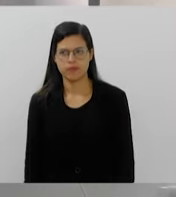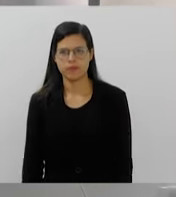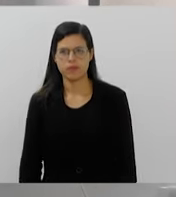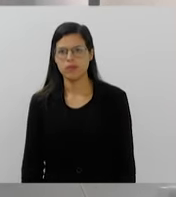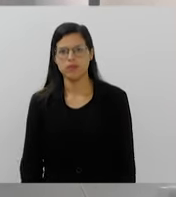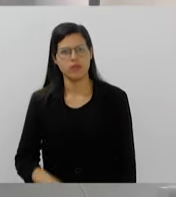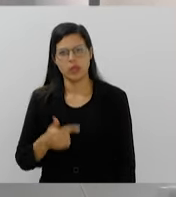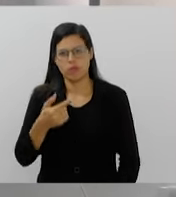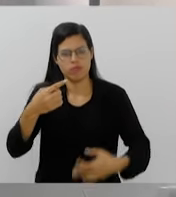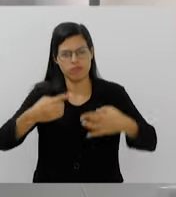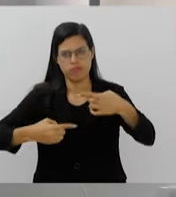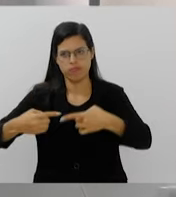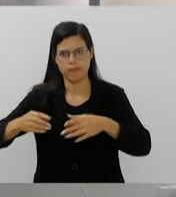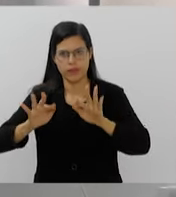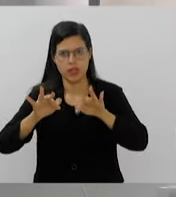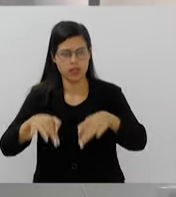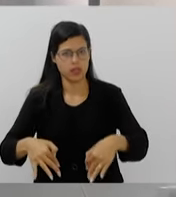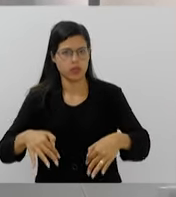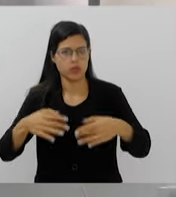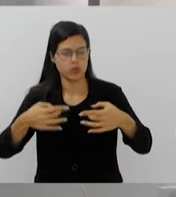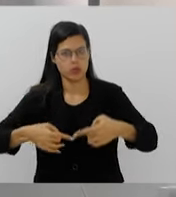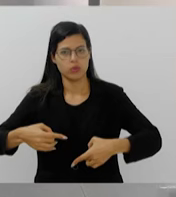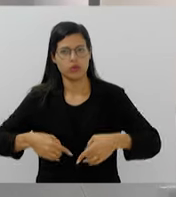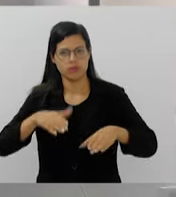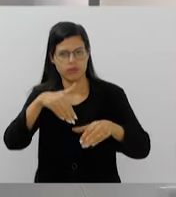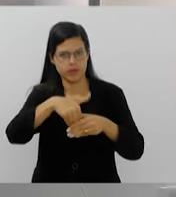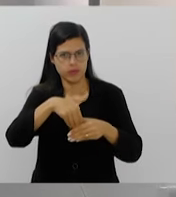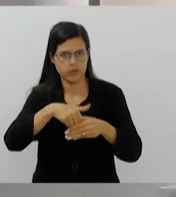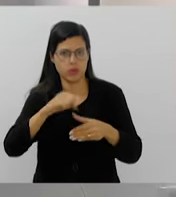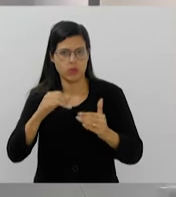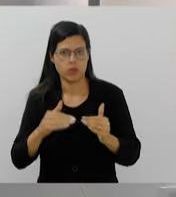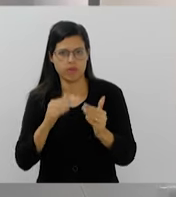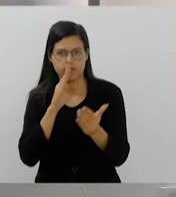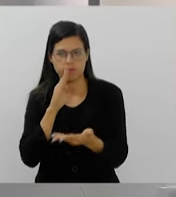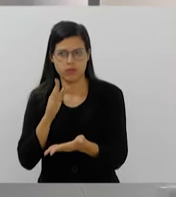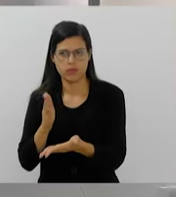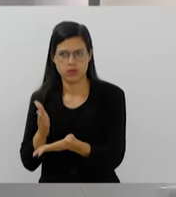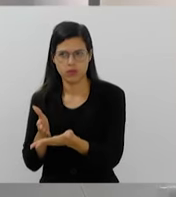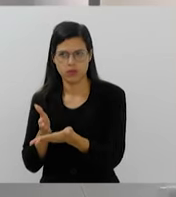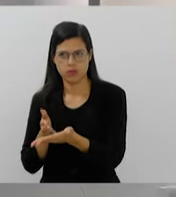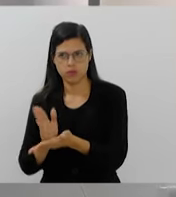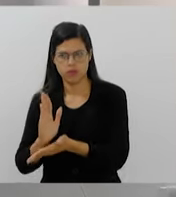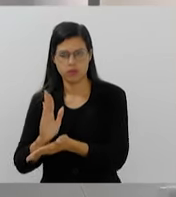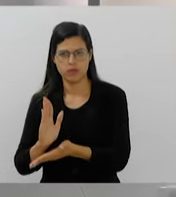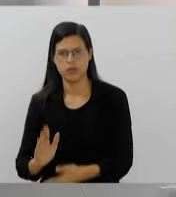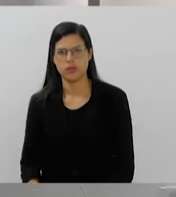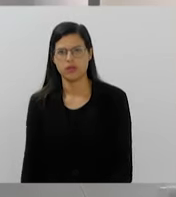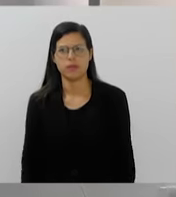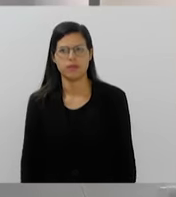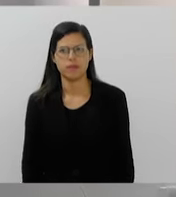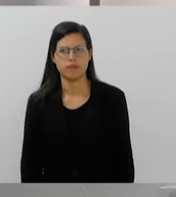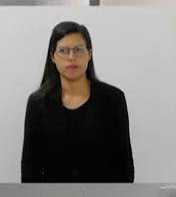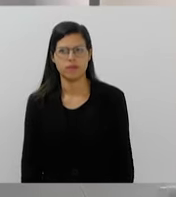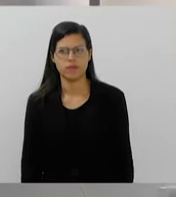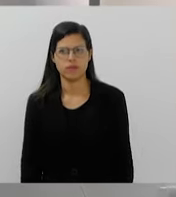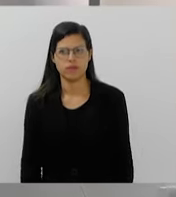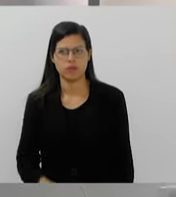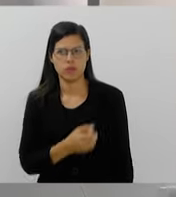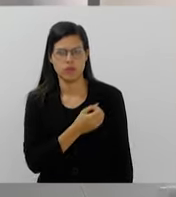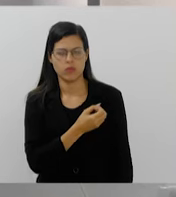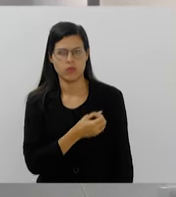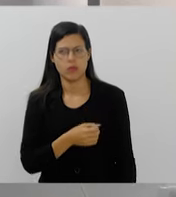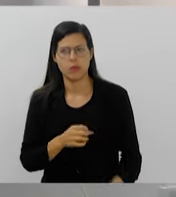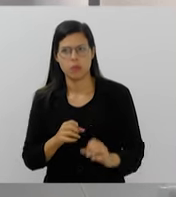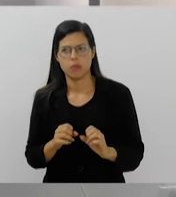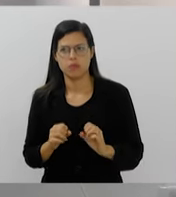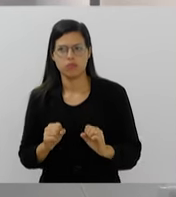Não havendo quem queira discutir, encerrada a discussão, em votação, os senhores que aprovam permaneçam como estão. Aprovado.